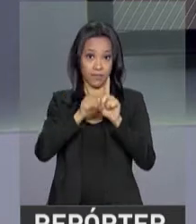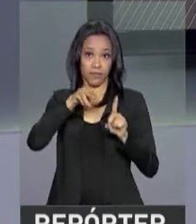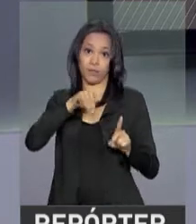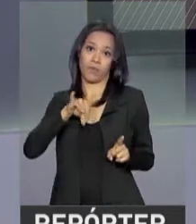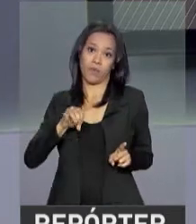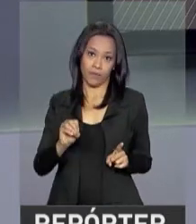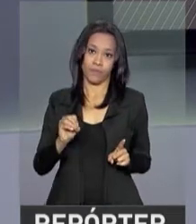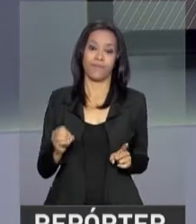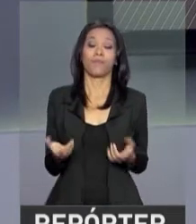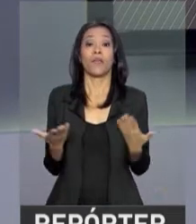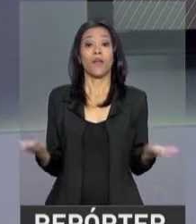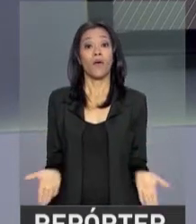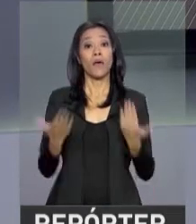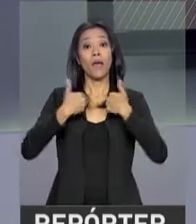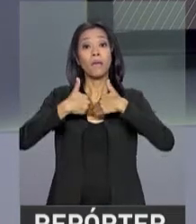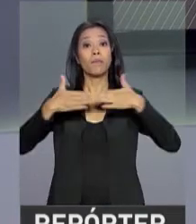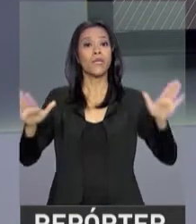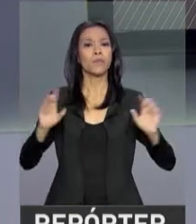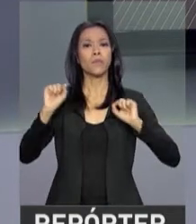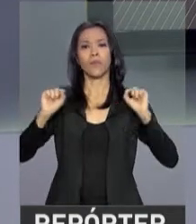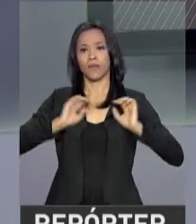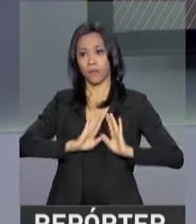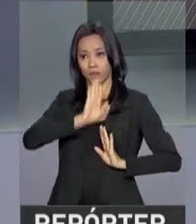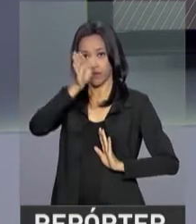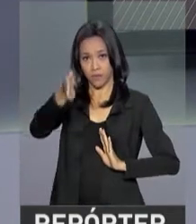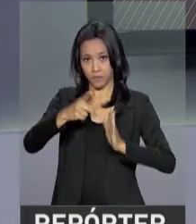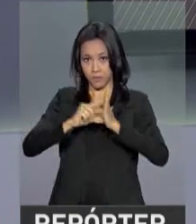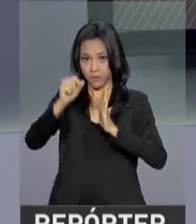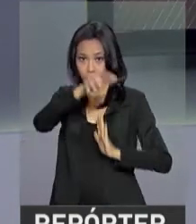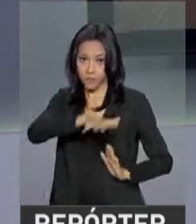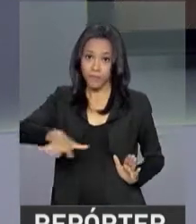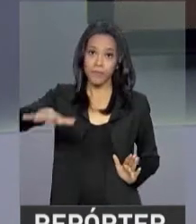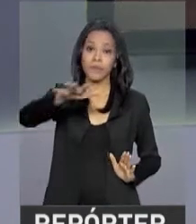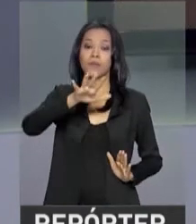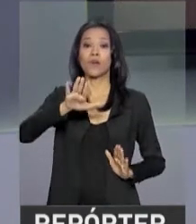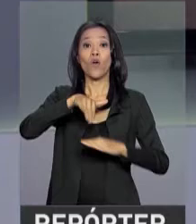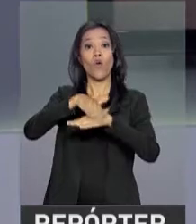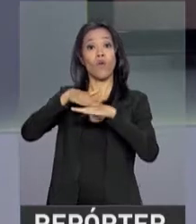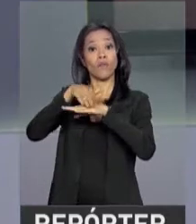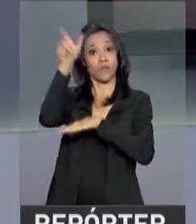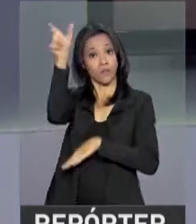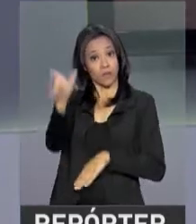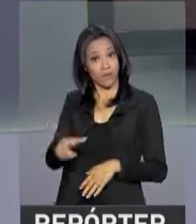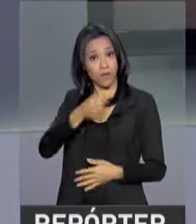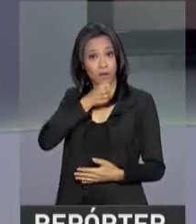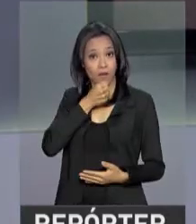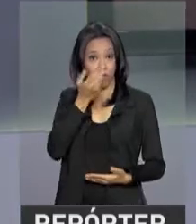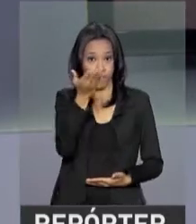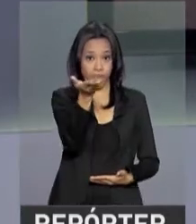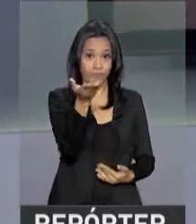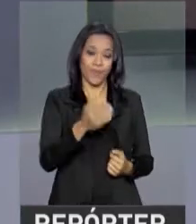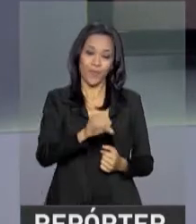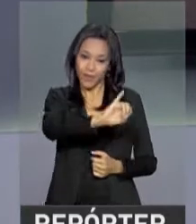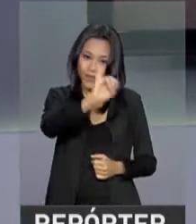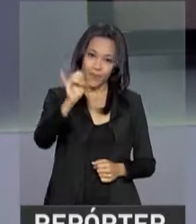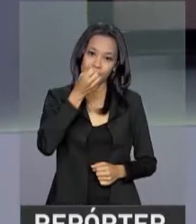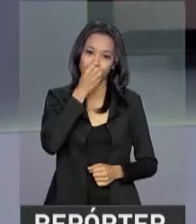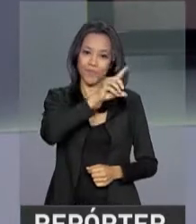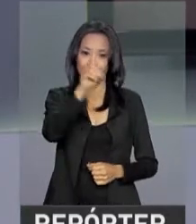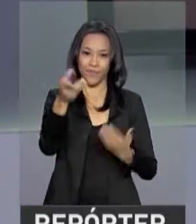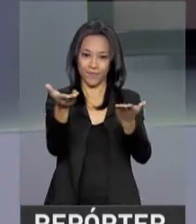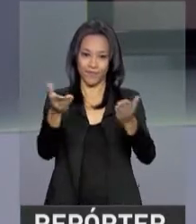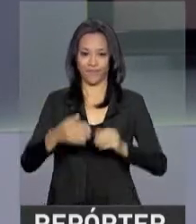maio. E nós abrimos essa edição indo direto ao Palácio do Planalto conversar com a repórter Márcia Fernandes. Olá, Márcia, bom